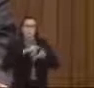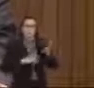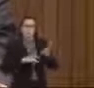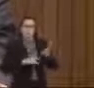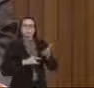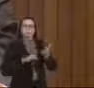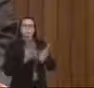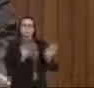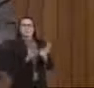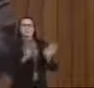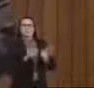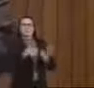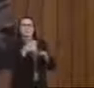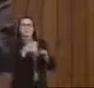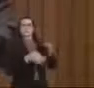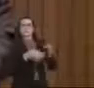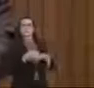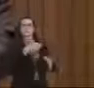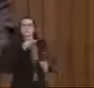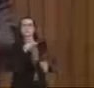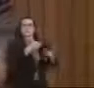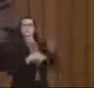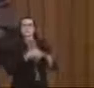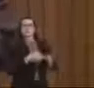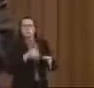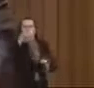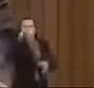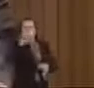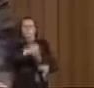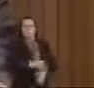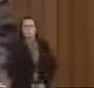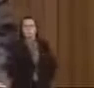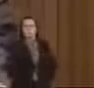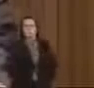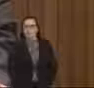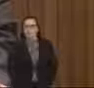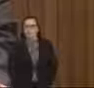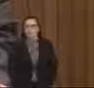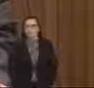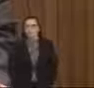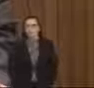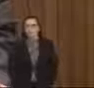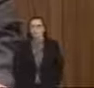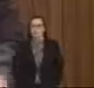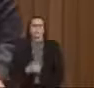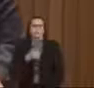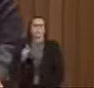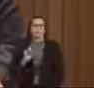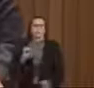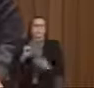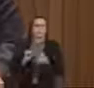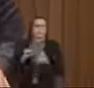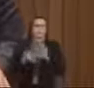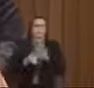singular. E também o mesmo, salvo me engano, não tem a decisão e mostrando o objeto da operação. Quando se